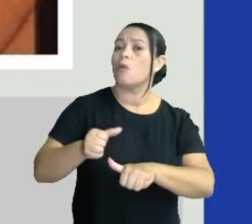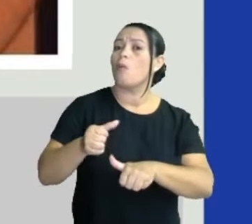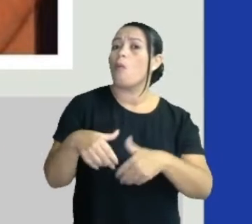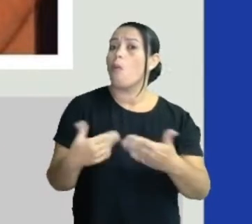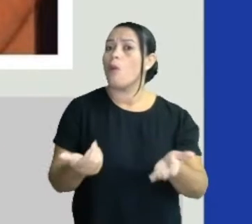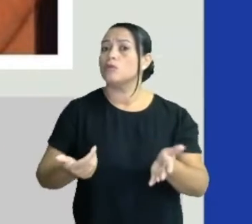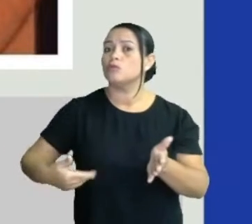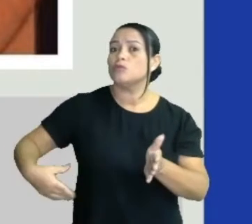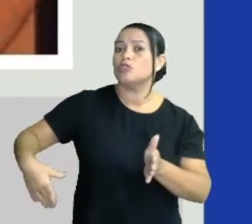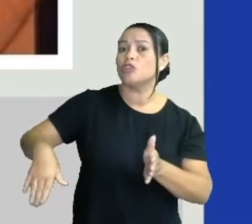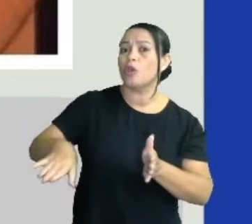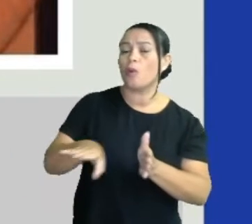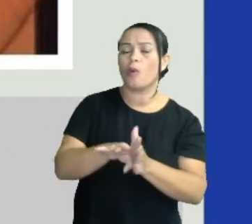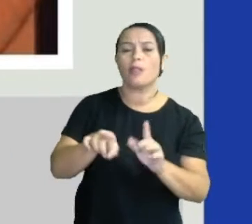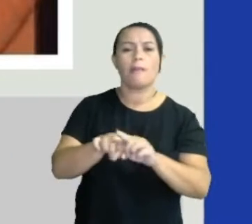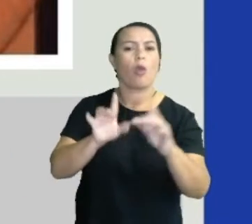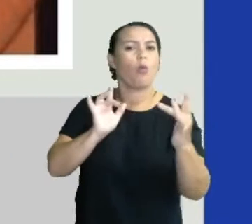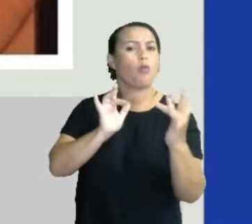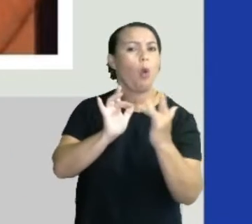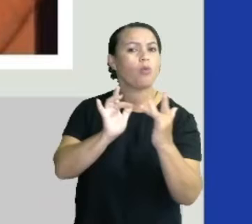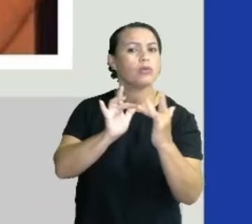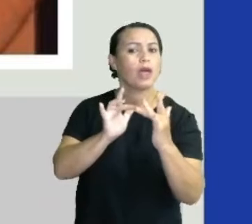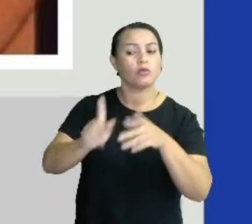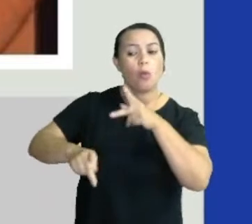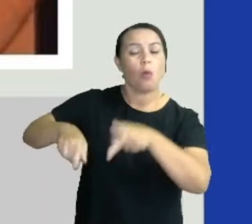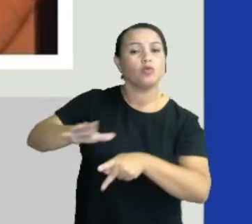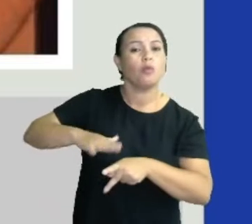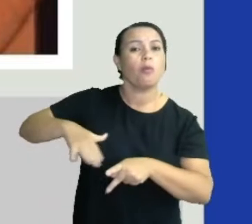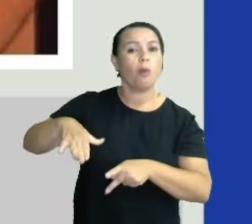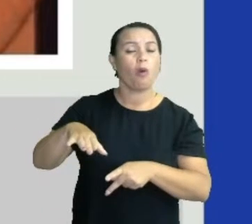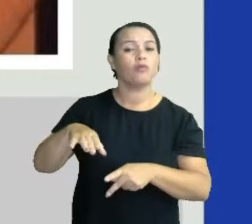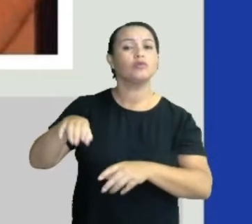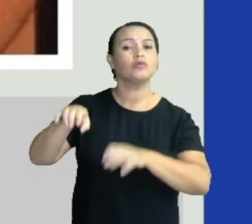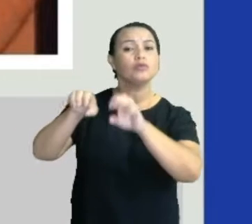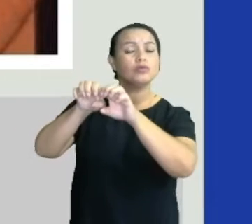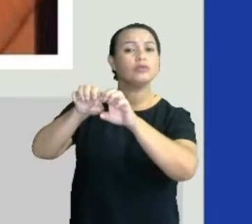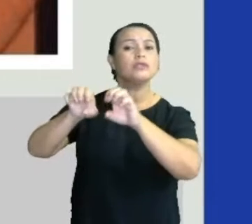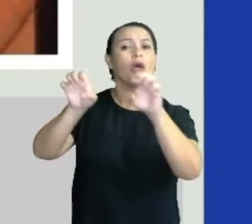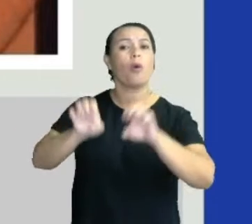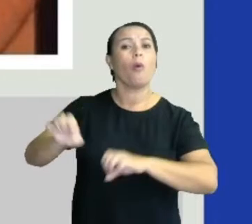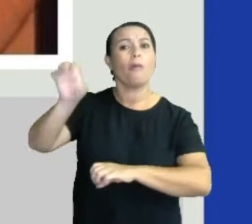chegada e o contato com os povos europeus.